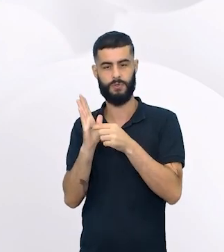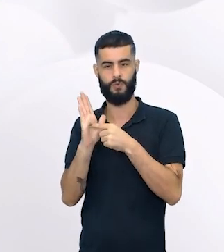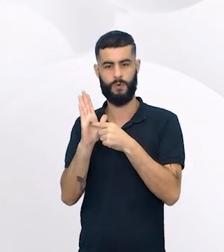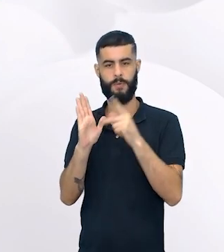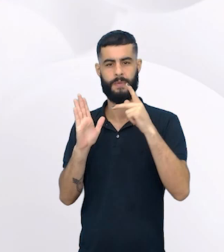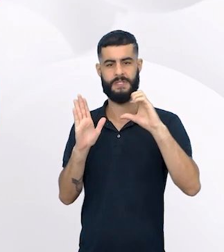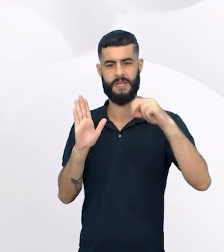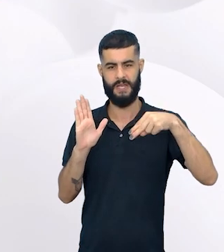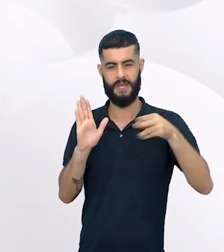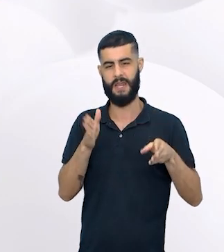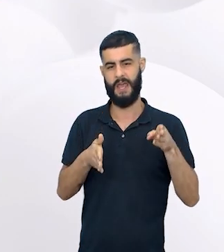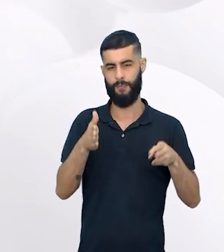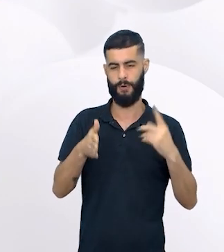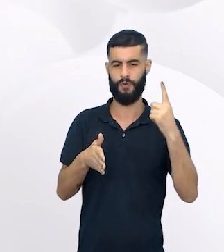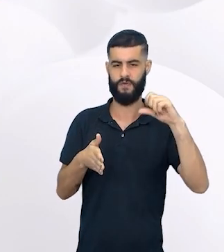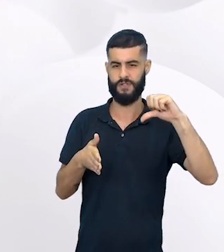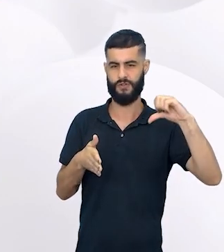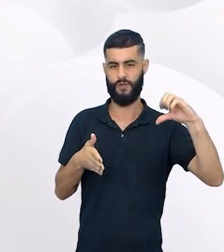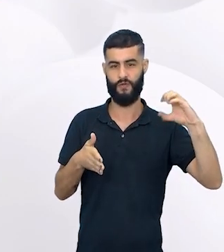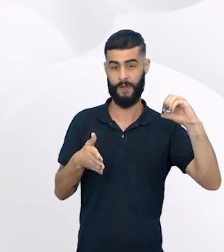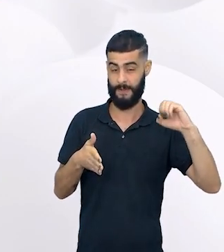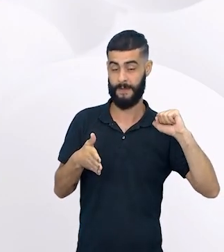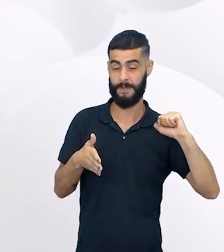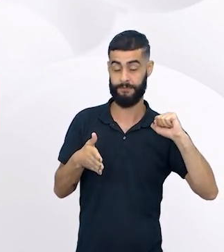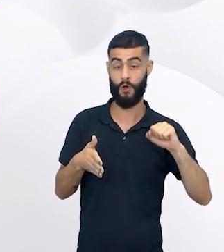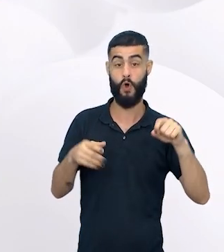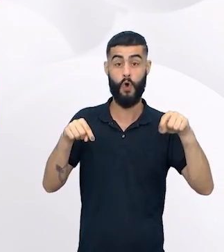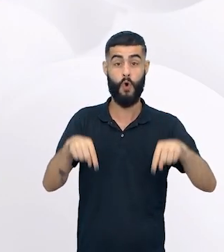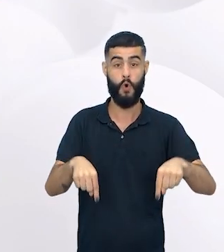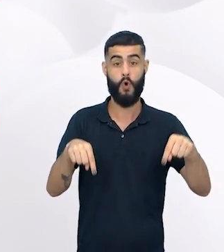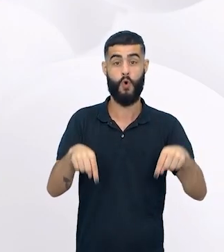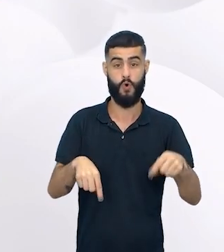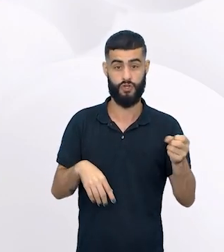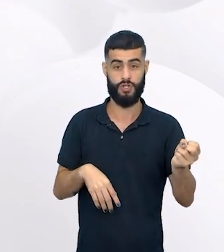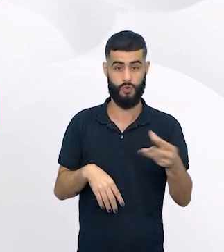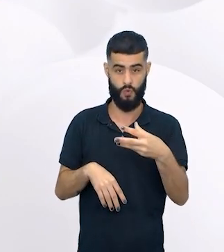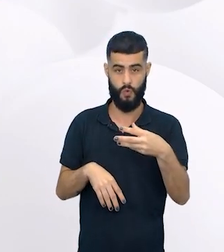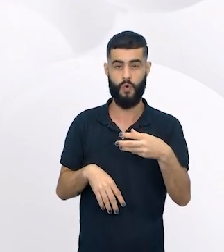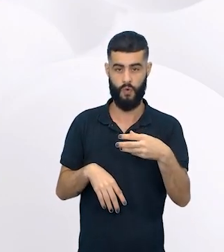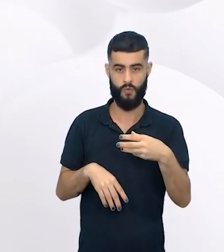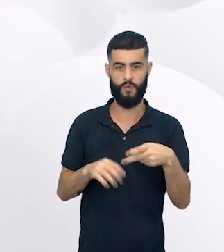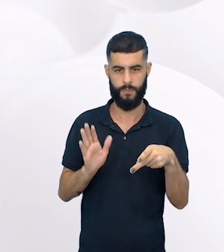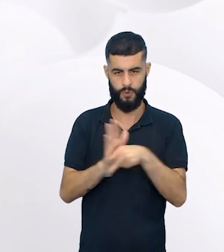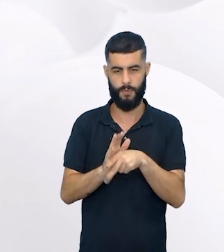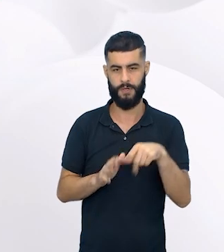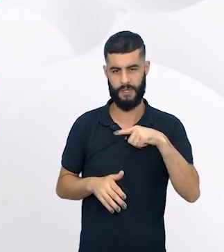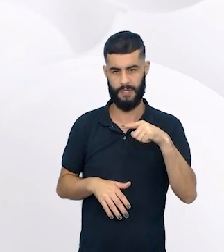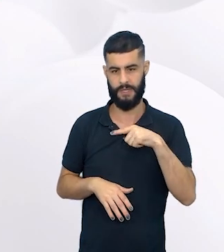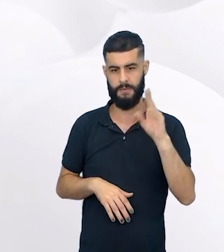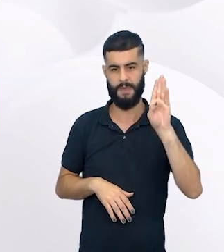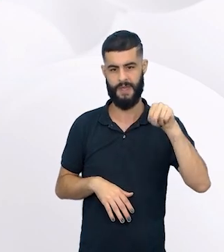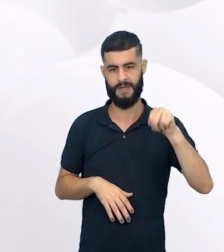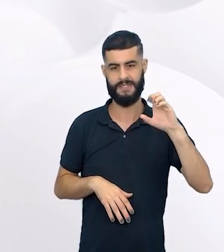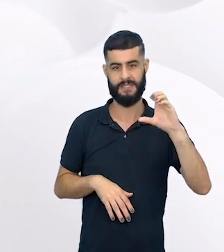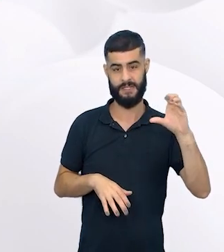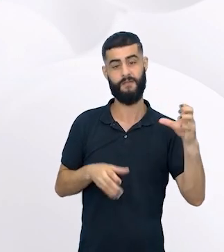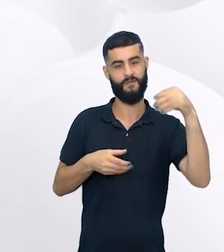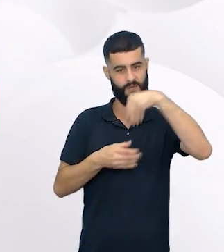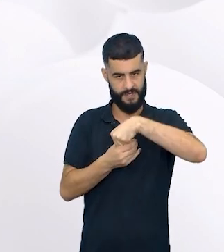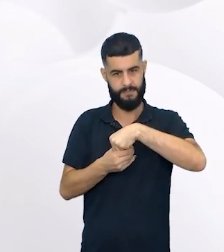de 1990. Já o atual, né, o que já consta dentro da BNCC, ele está